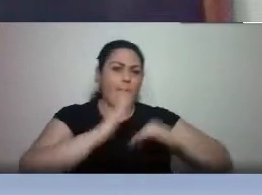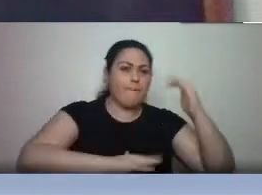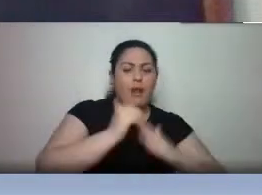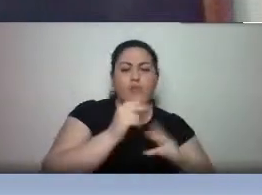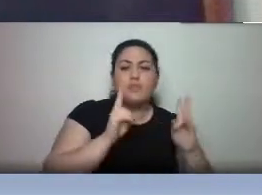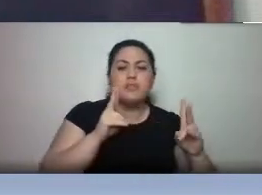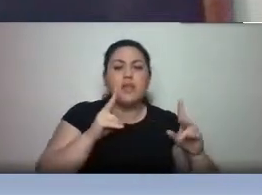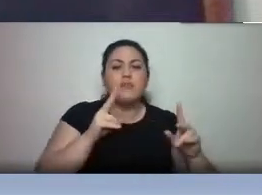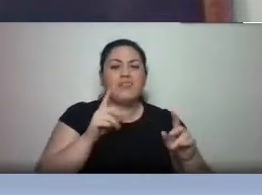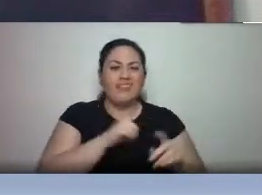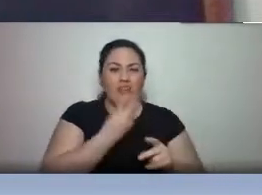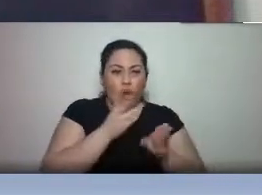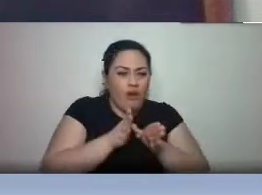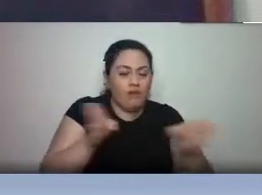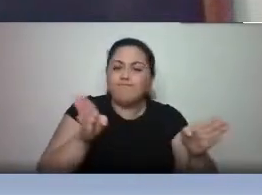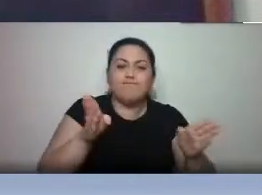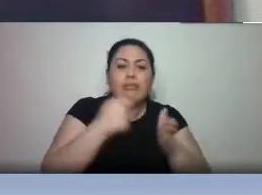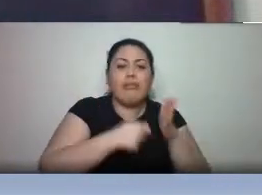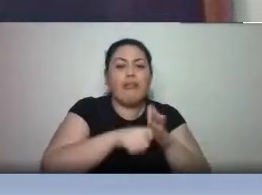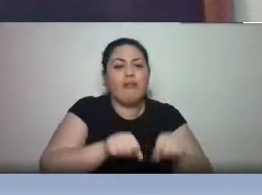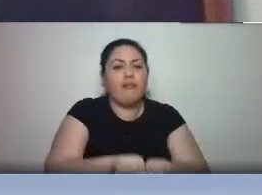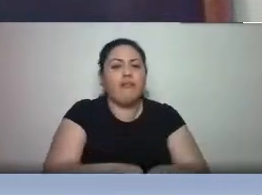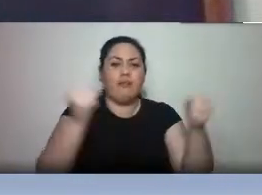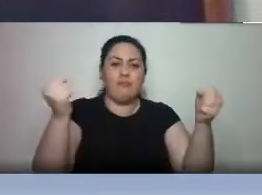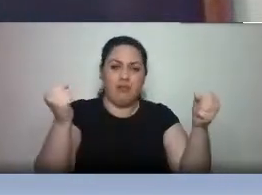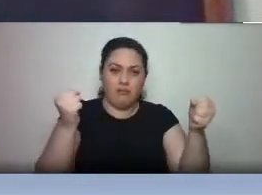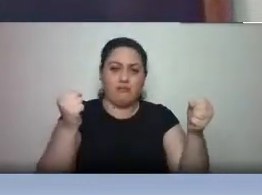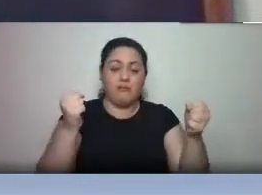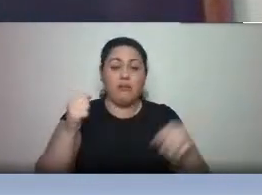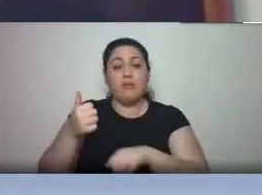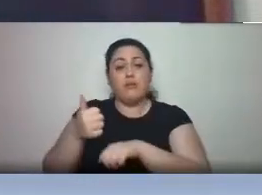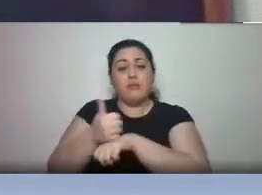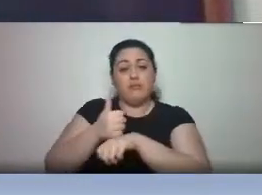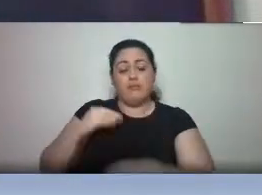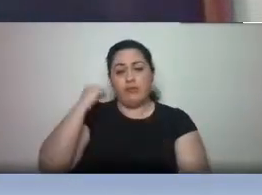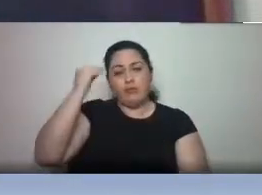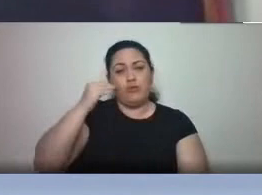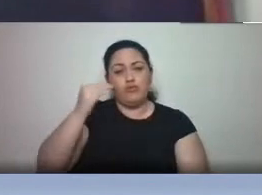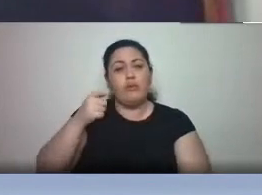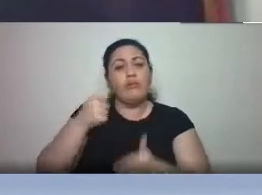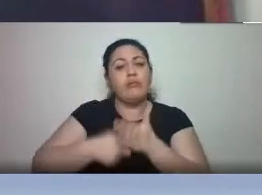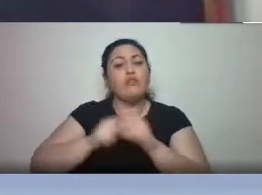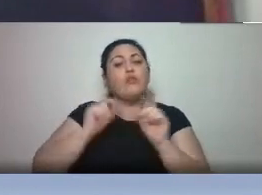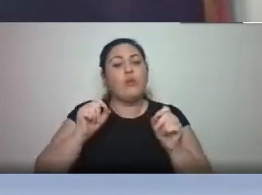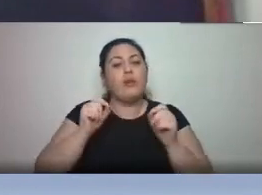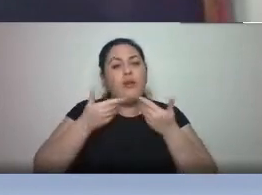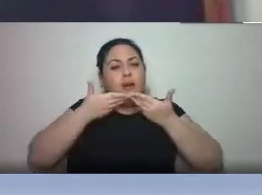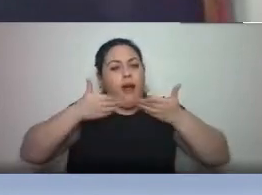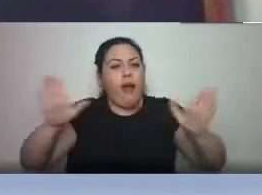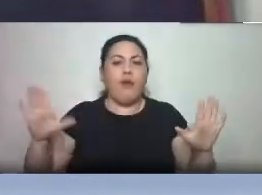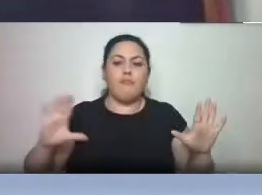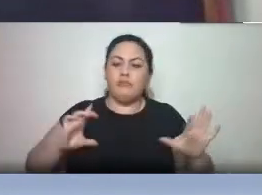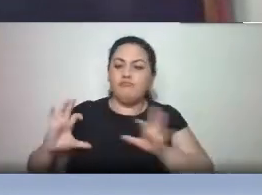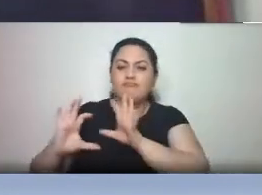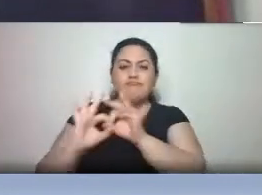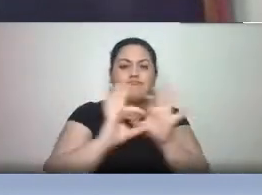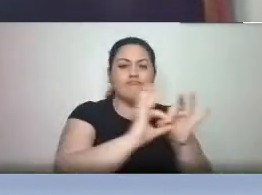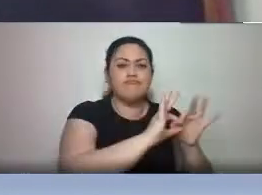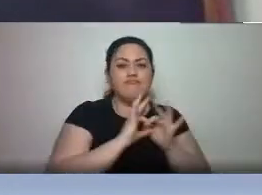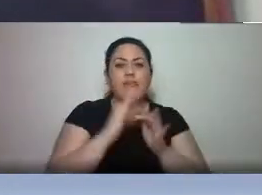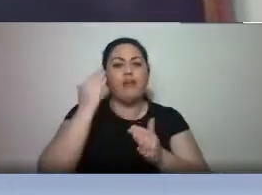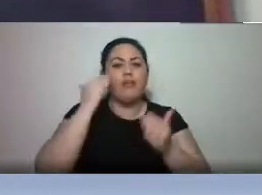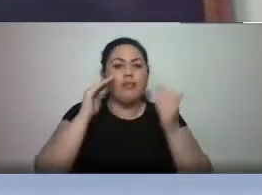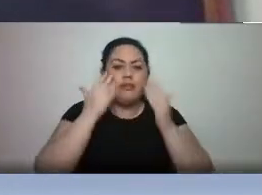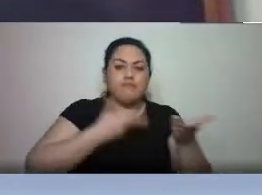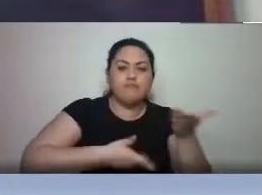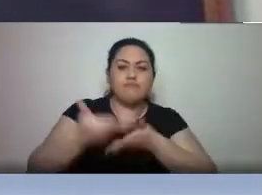uma profissão que busca rompimentos para fazer novas conexões, ampliar visões de si e do mundo,